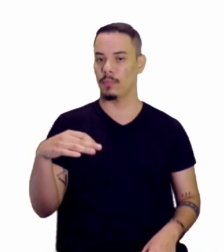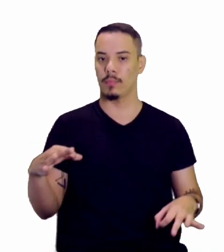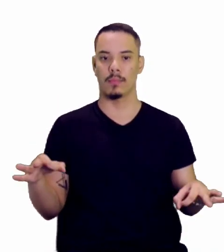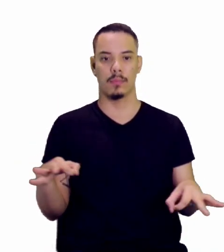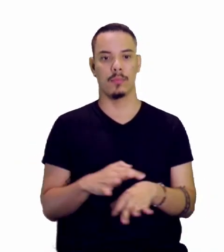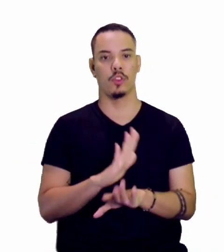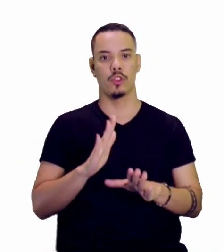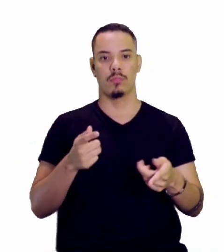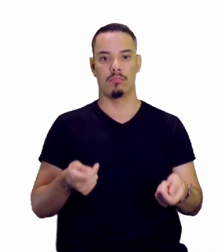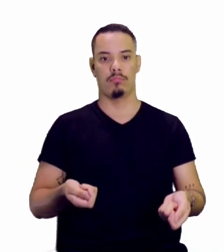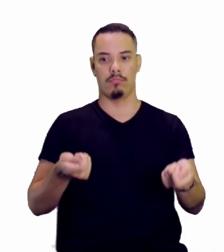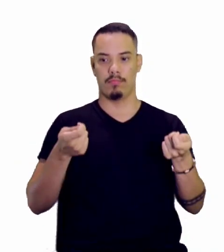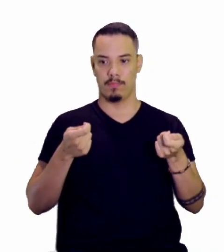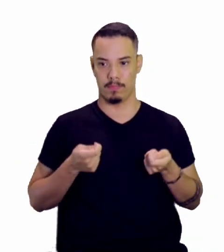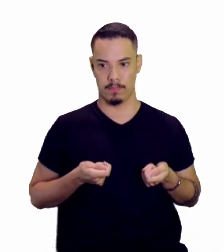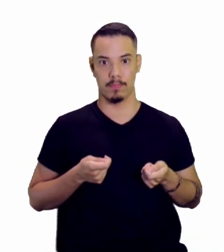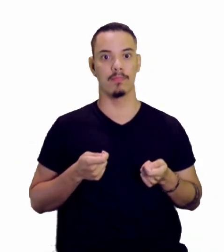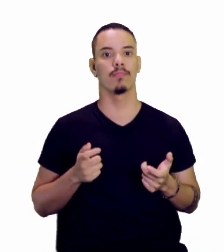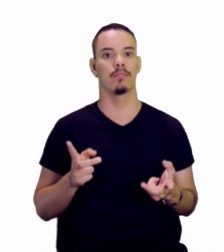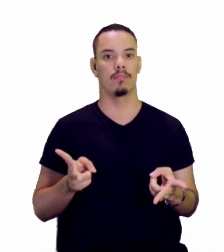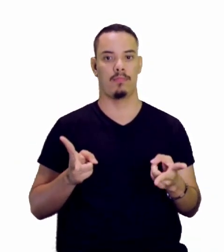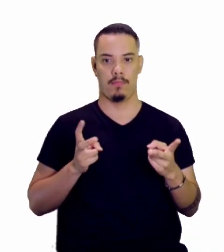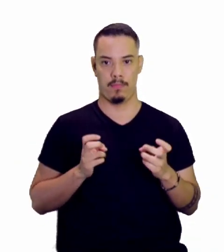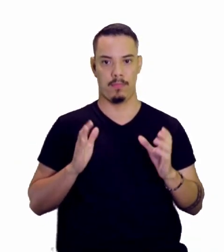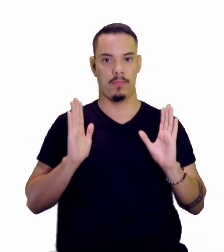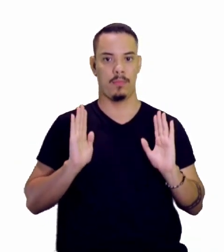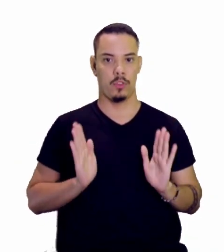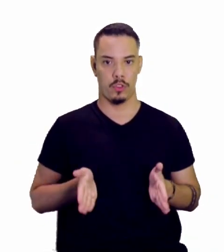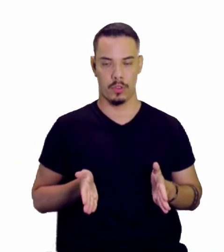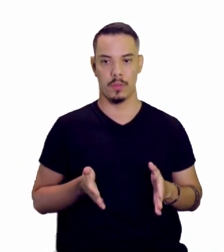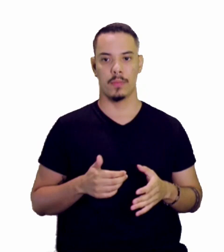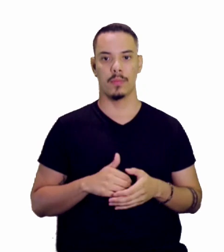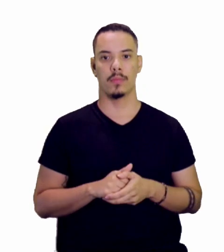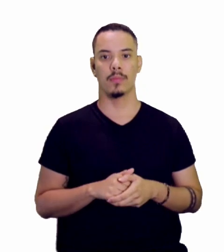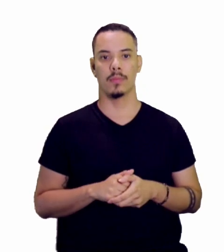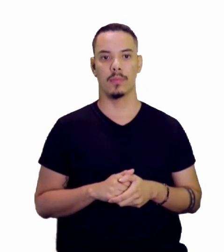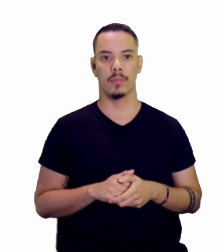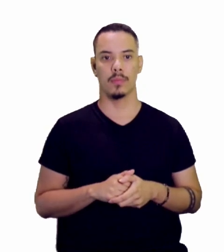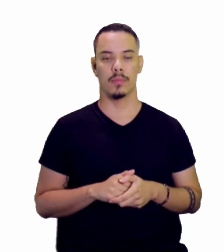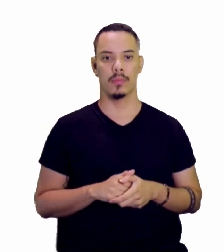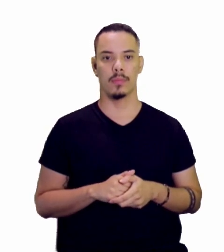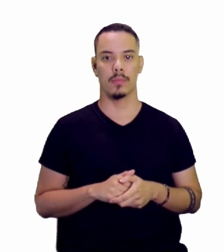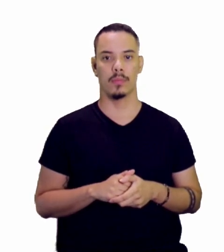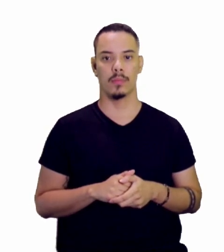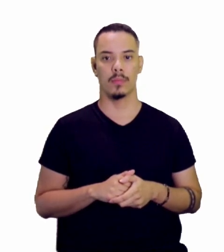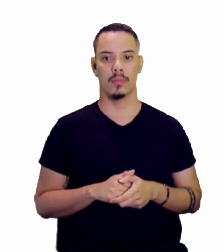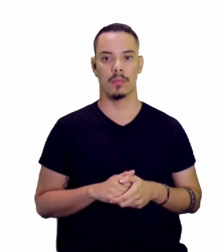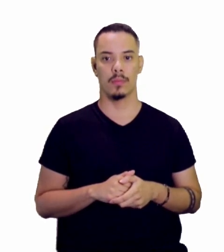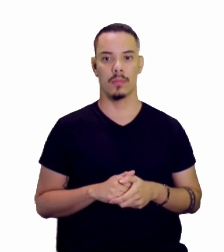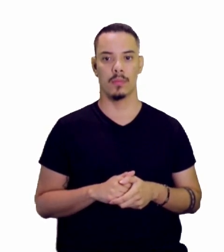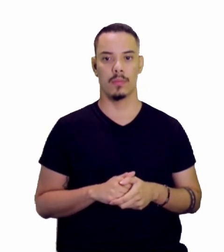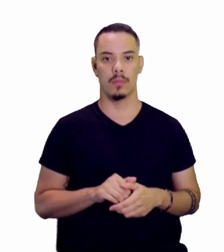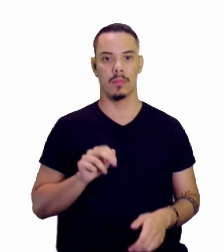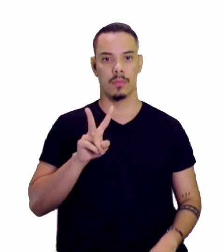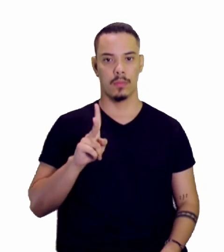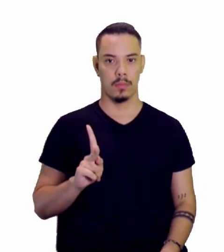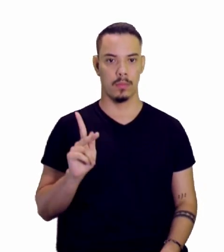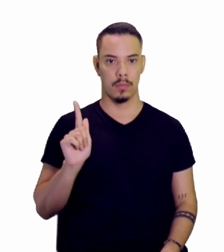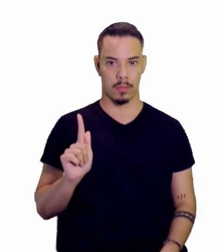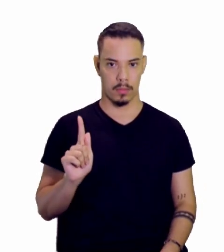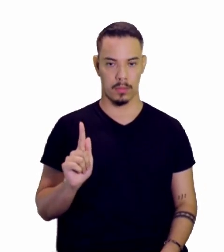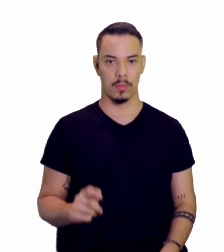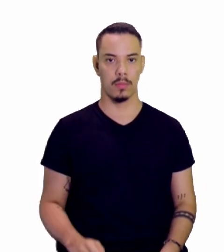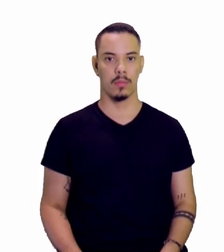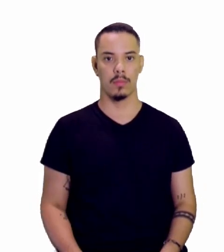dado no gráfico, a gente percebeu no gráfico lá, olha né? lá o gráfico novamente, ó. Isso. Aqui, 2 kg. A força é 30,